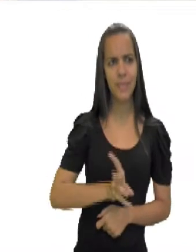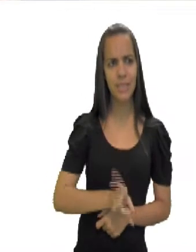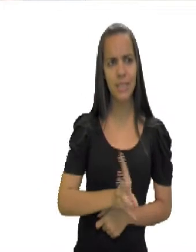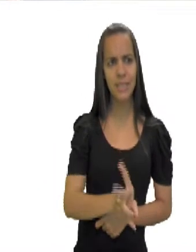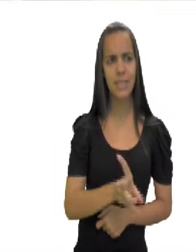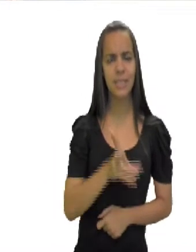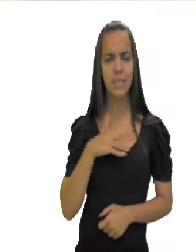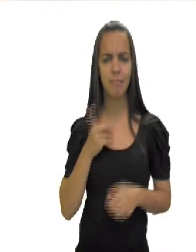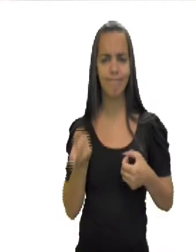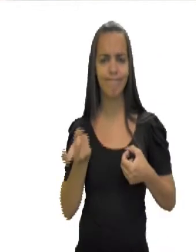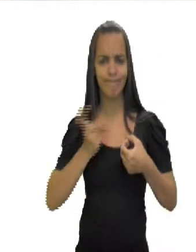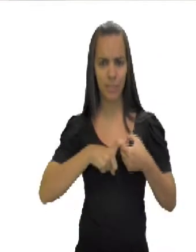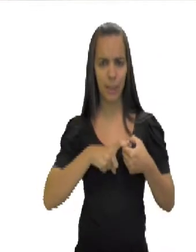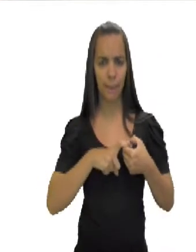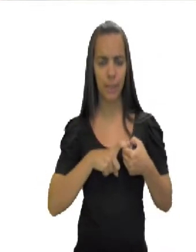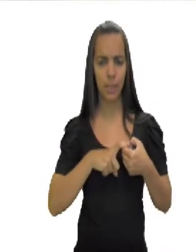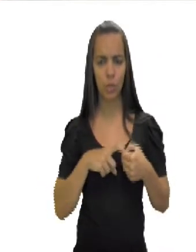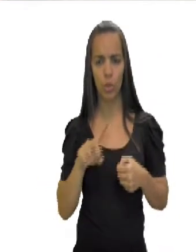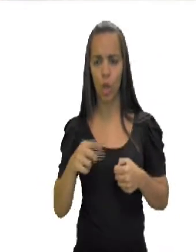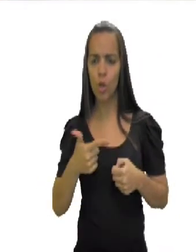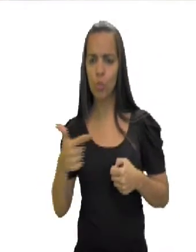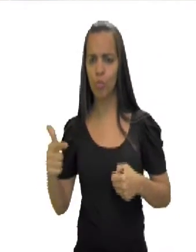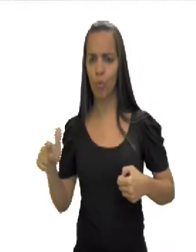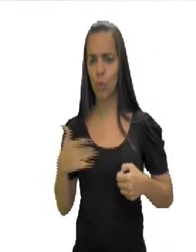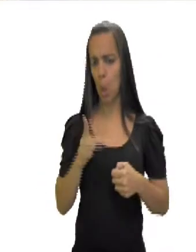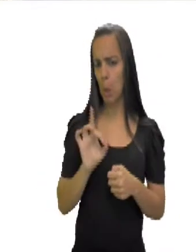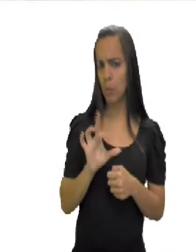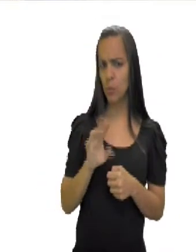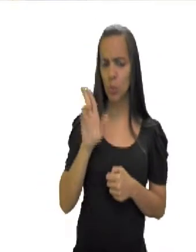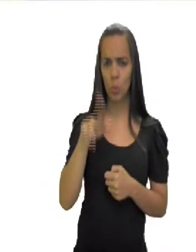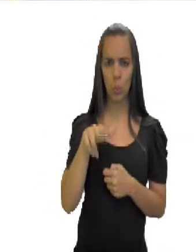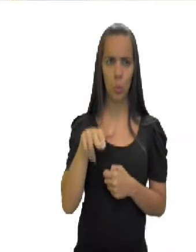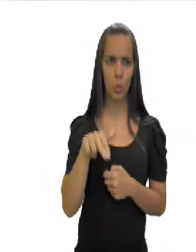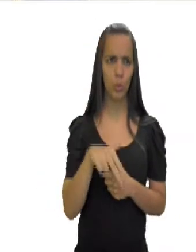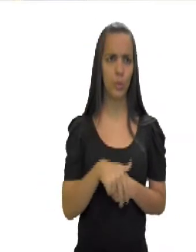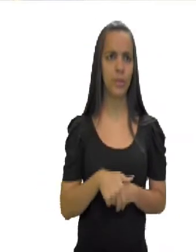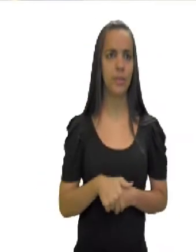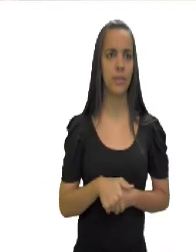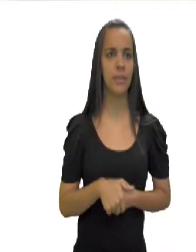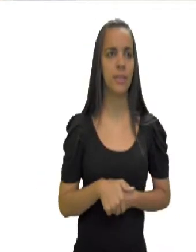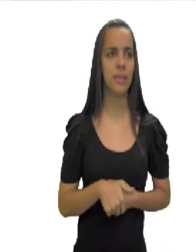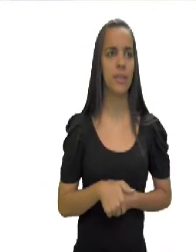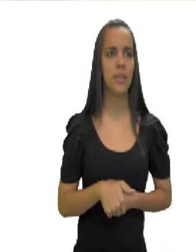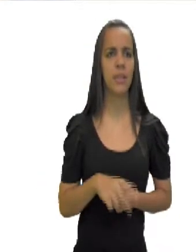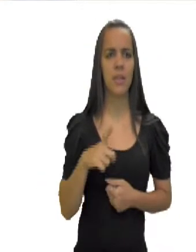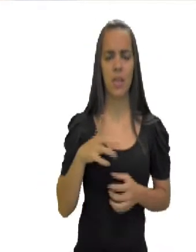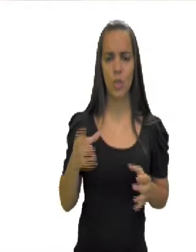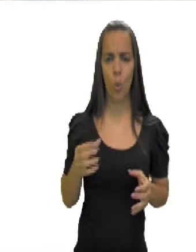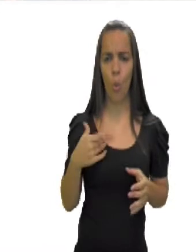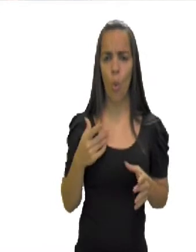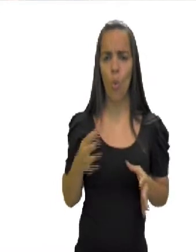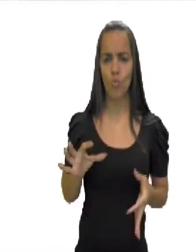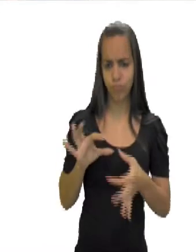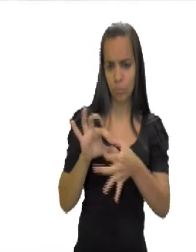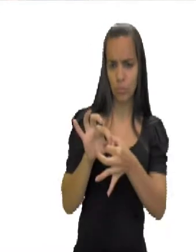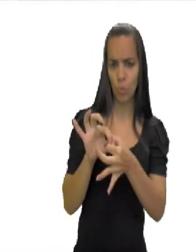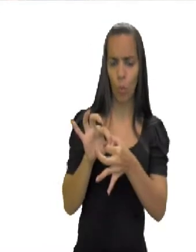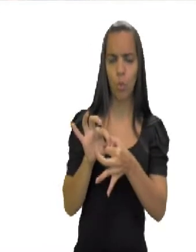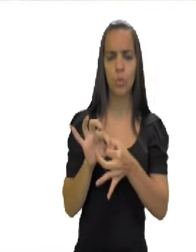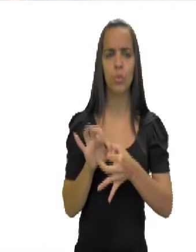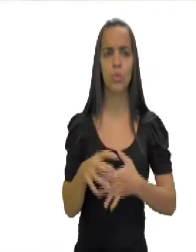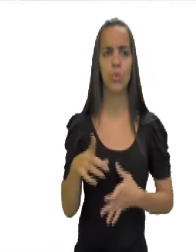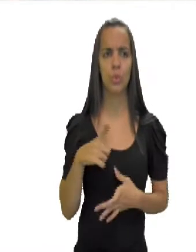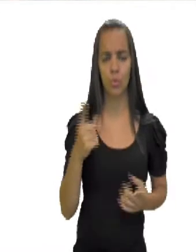do outro. E esses sistemas, que podem ser definidos como conjuntos de órgãos, realizam